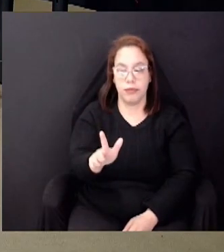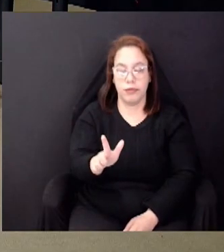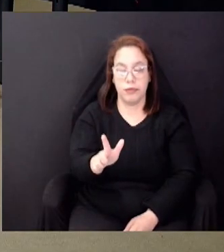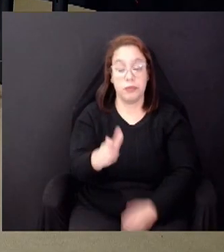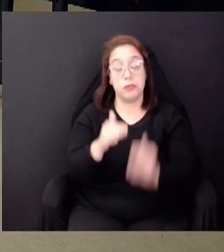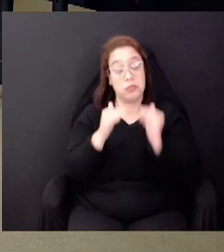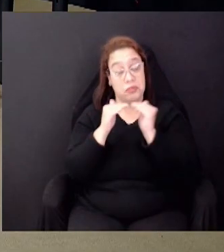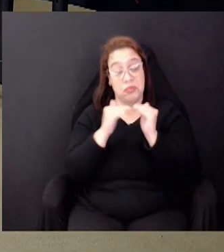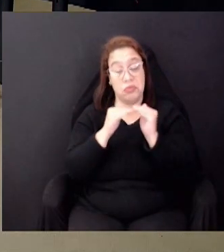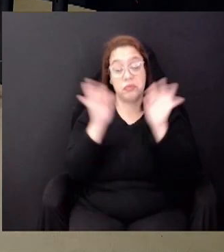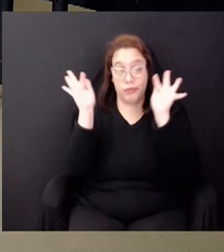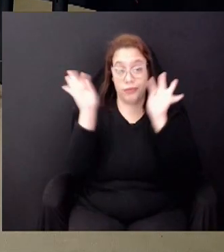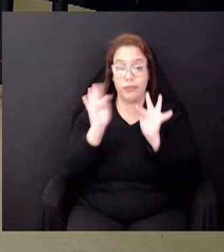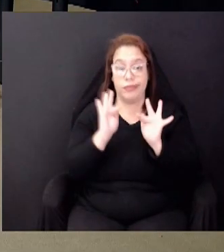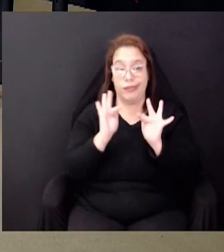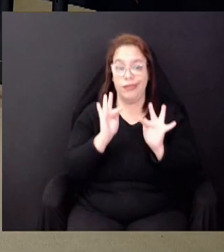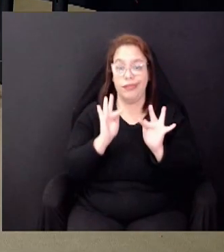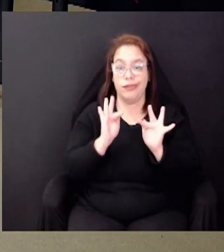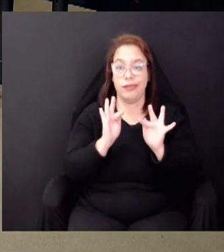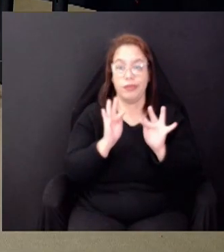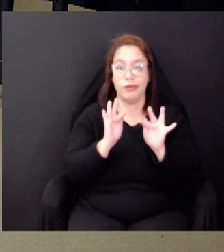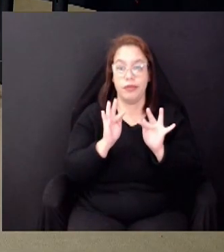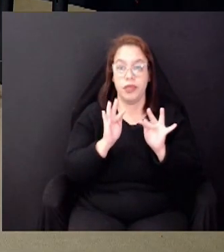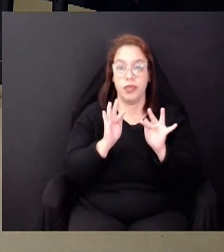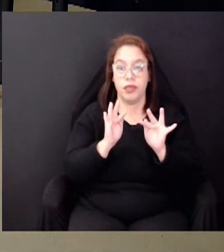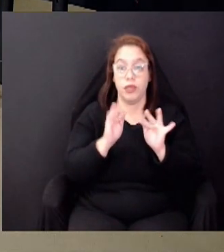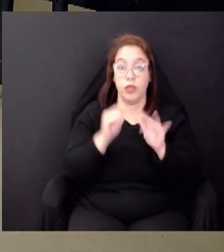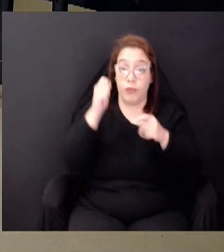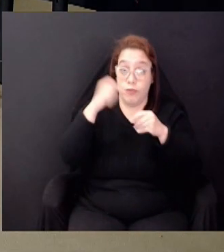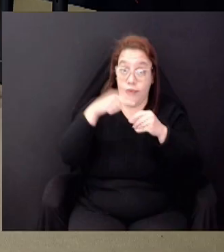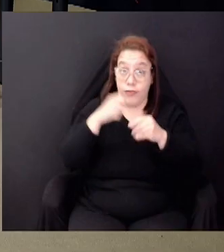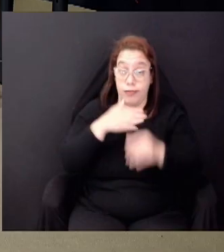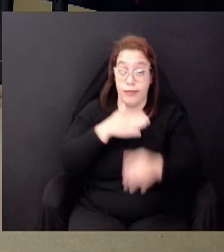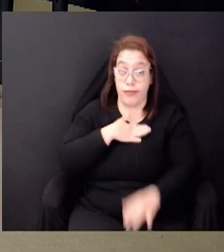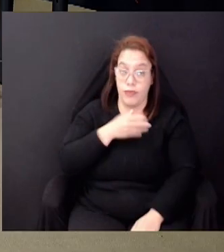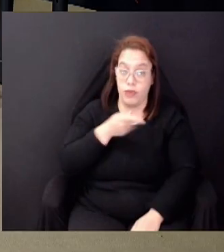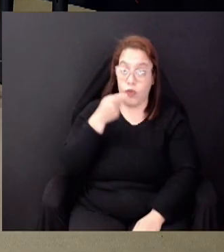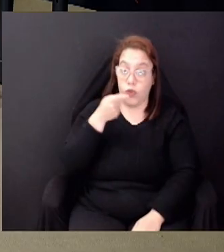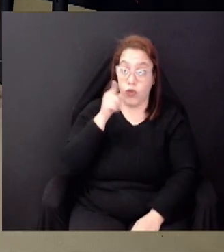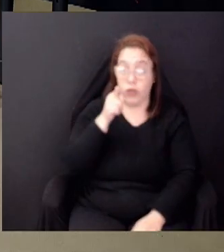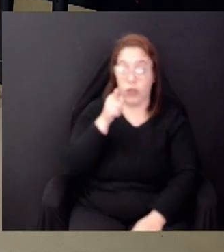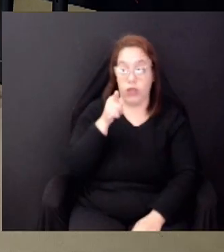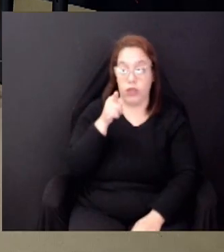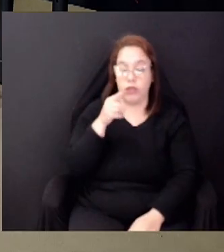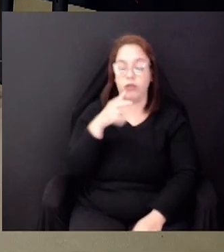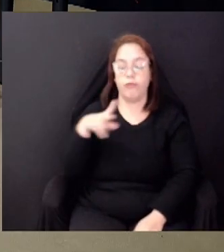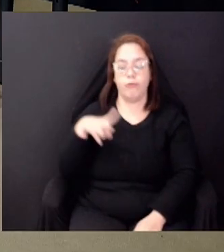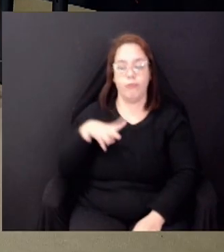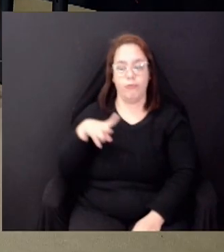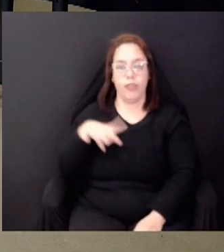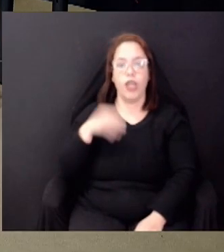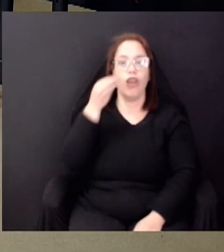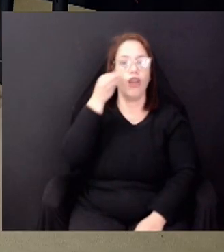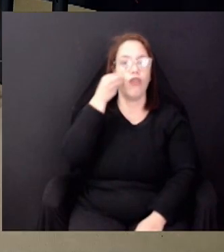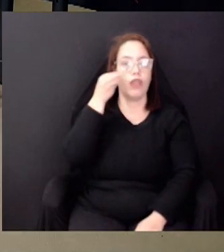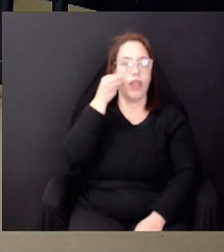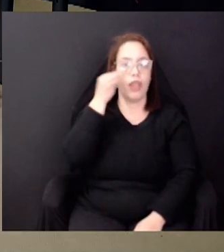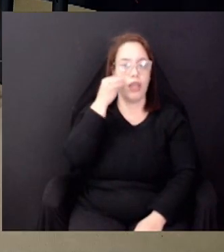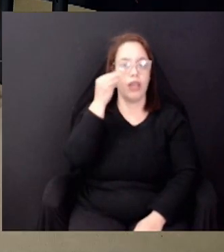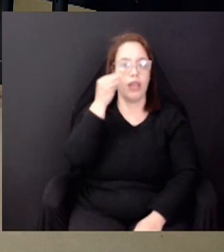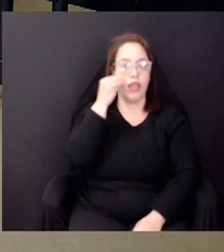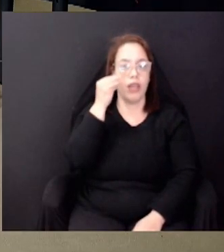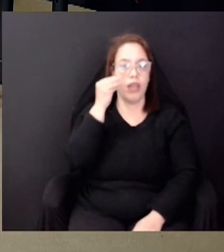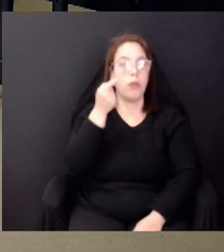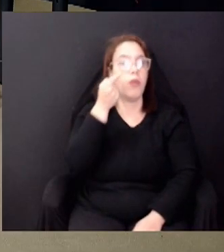feliz porque aqui a gente lançou uma sementinha. Eu vou falar para vocês algo em particular, eu vou tentar para ver